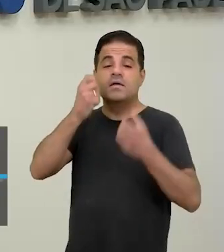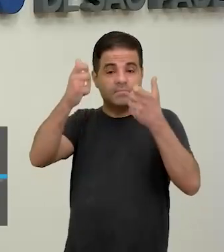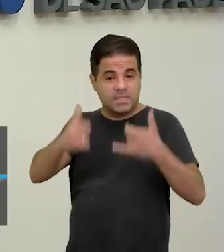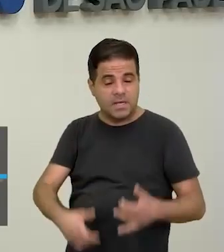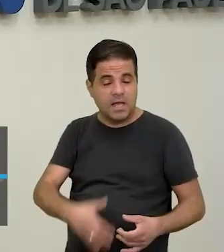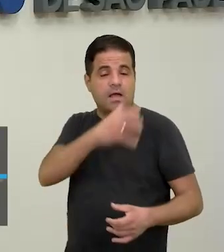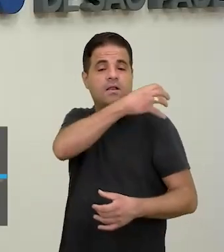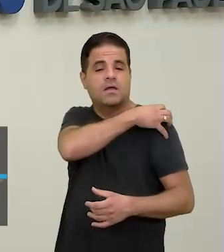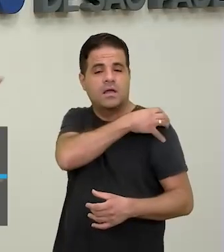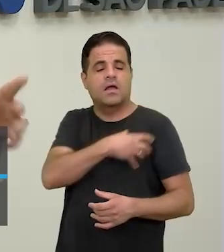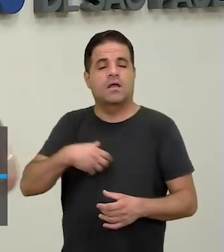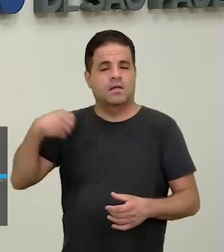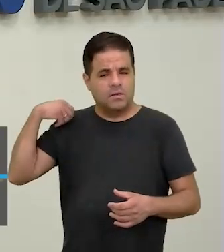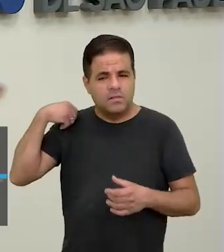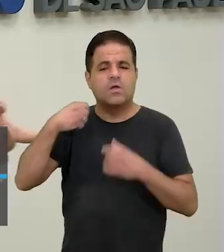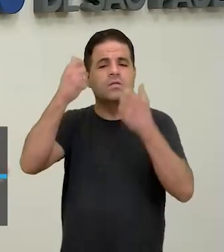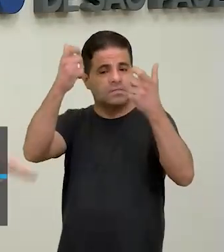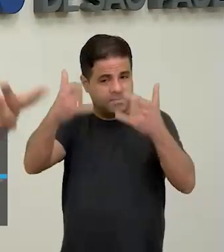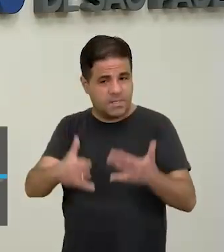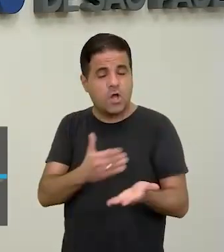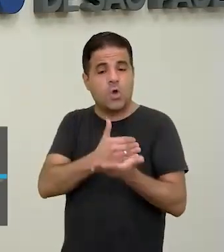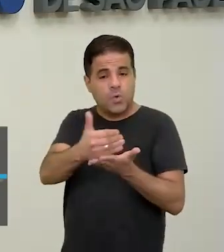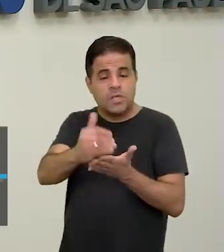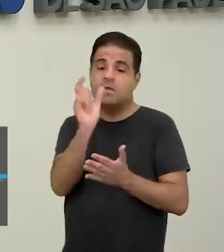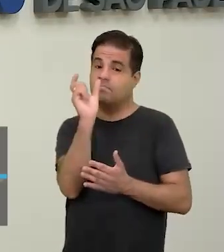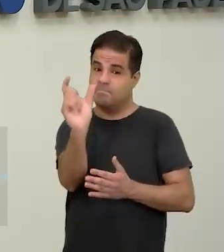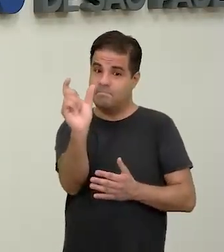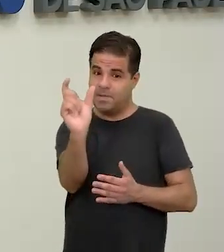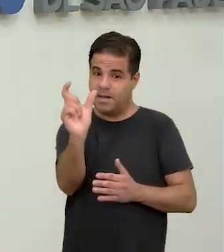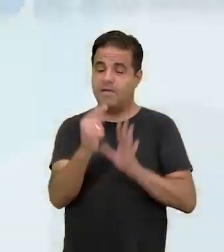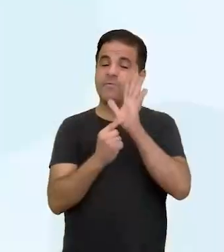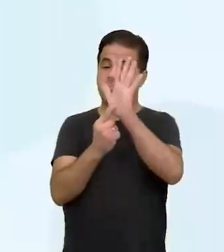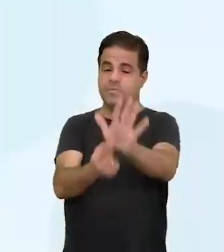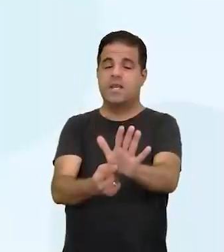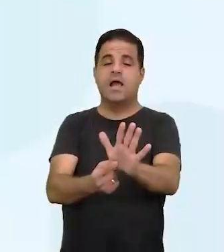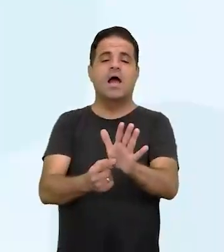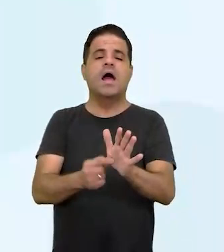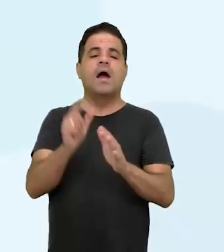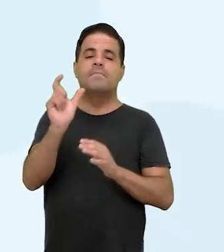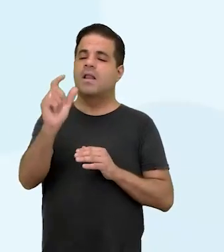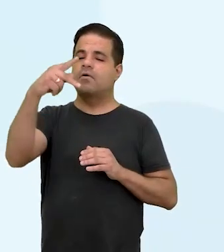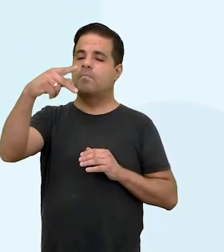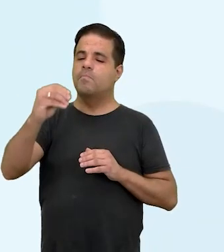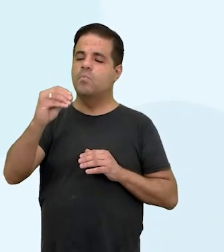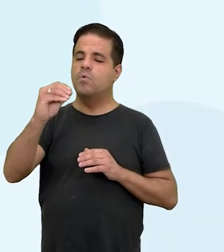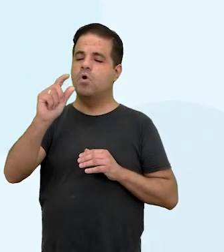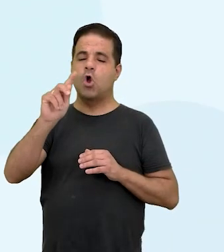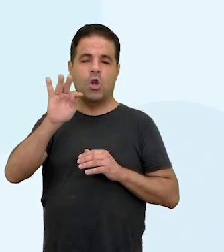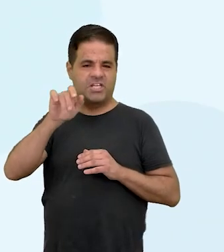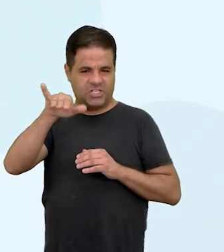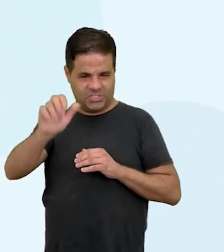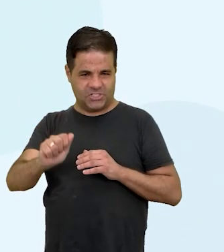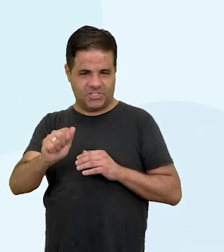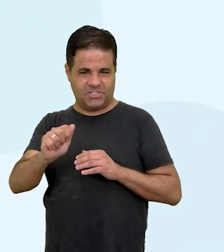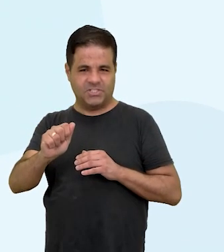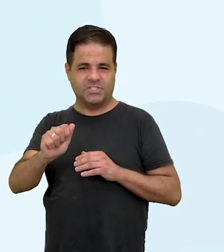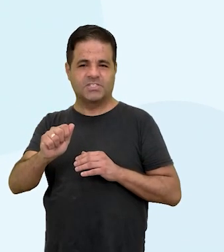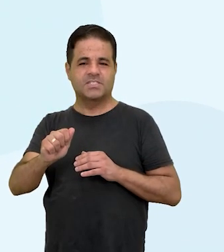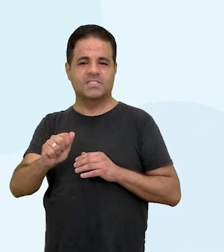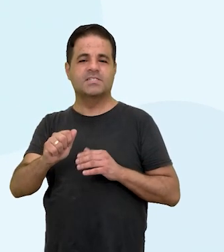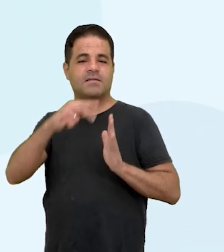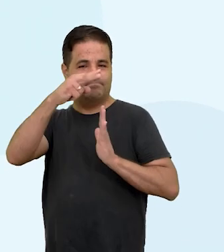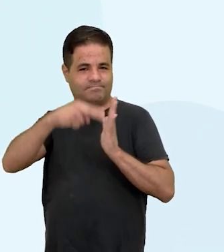Aristóteles, a gente justamente vai ver aí a origem da palavra que vai aparecer na tela, que é a palavra política, né? Lê com a voz do Cortella, que é